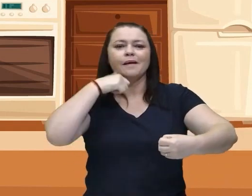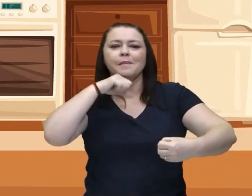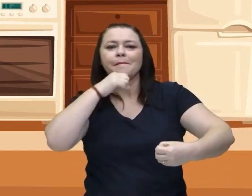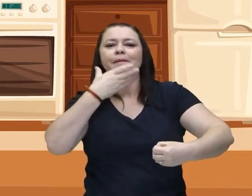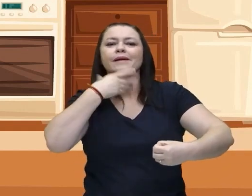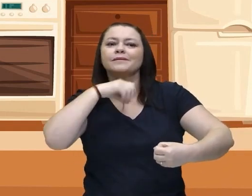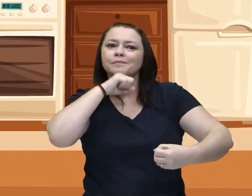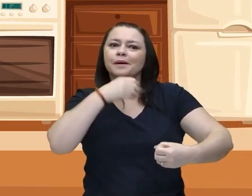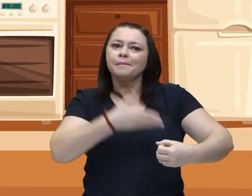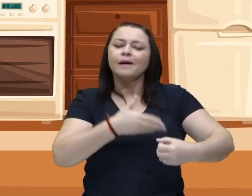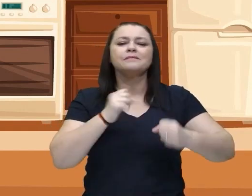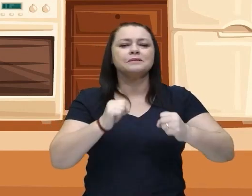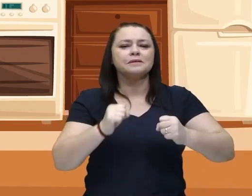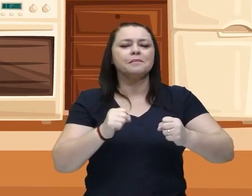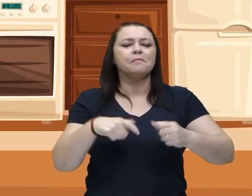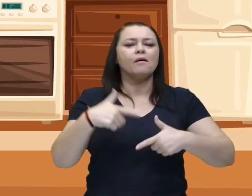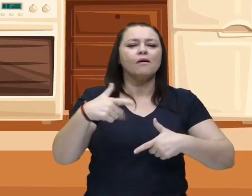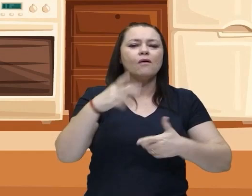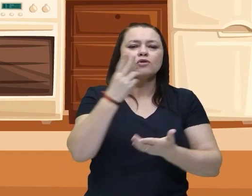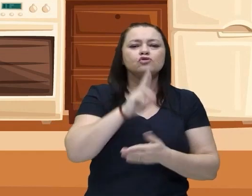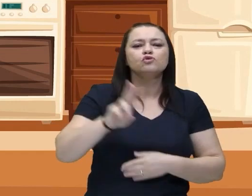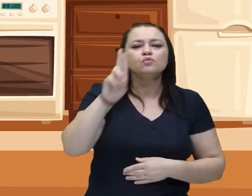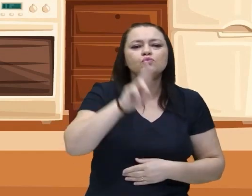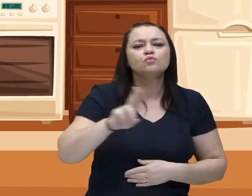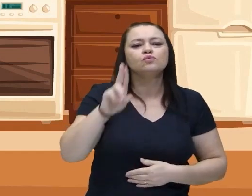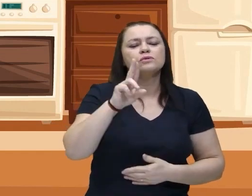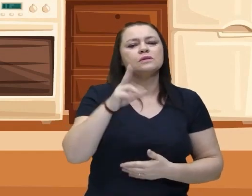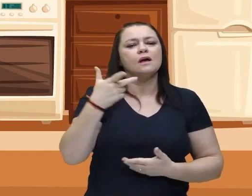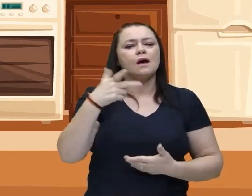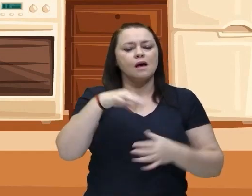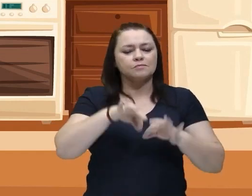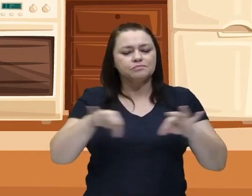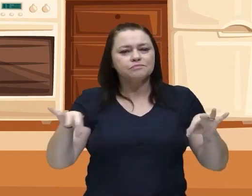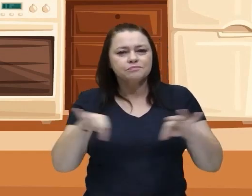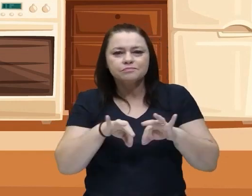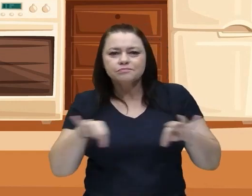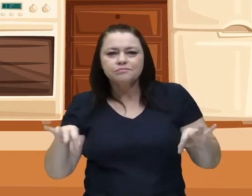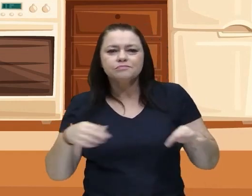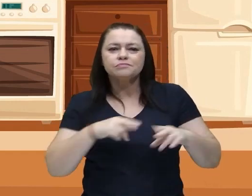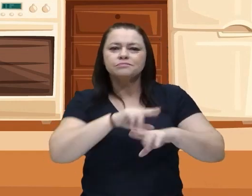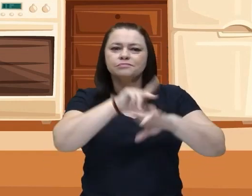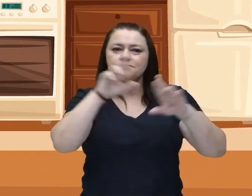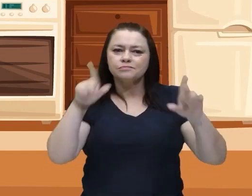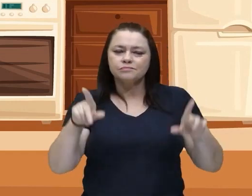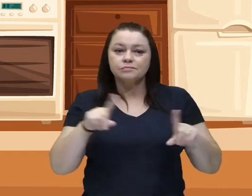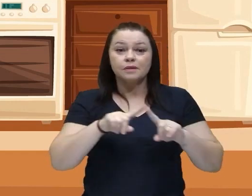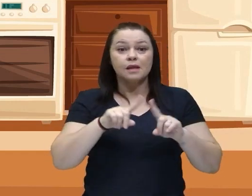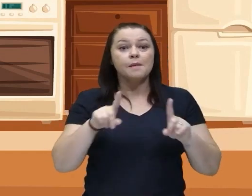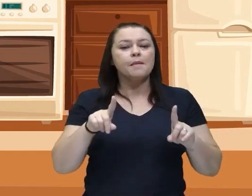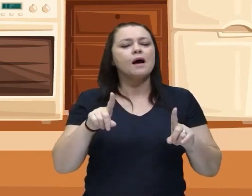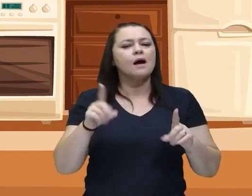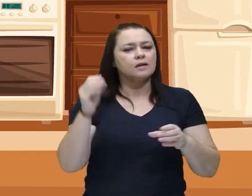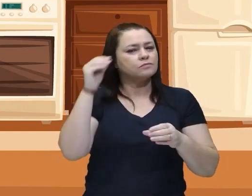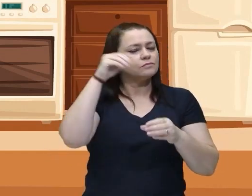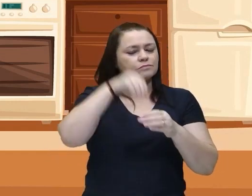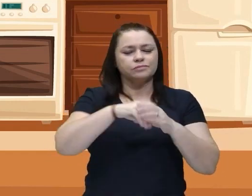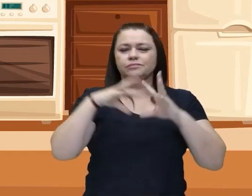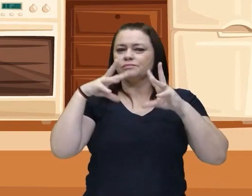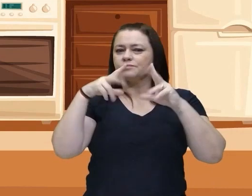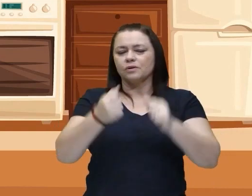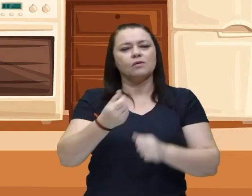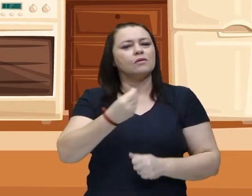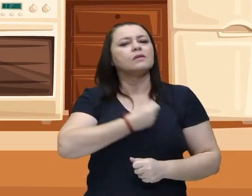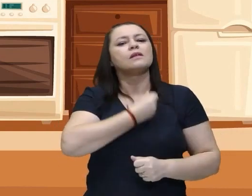você pode trabalhar com as unidades, usando o que você tem na cozinha. Mas a nossa vida e nosso cotidiano, as unidades de medida estão sempre